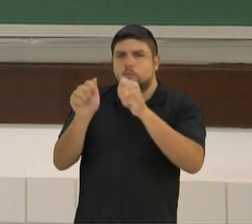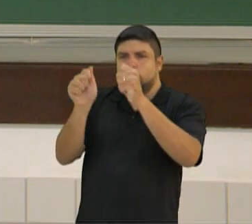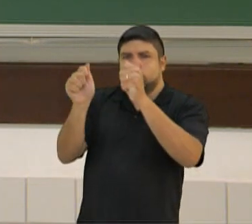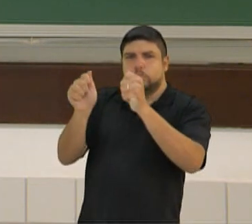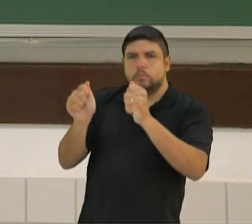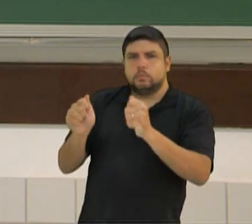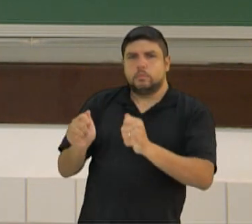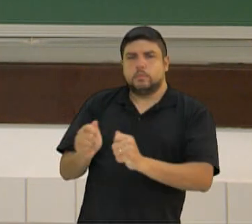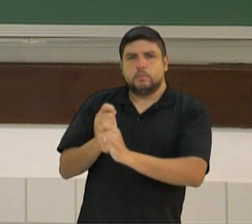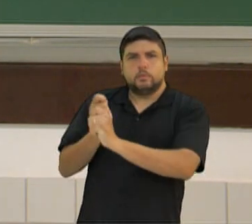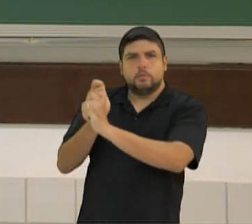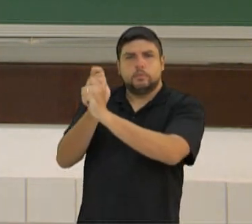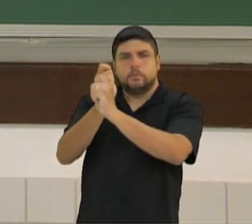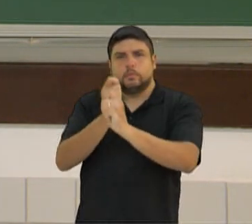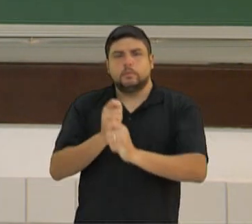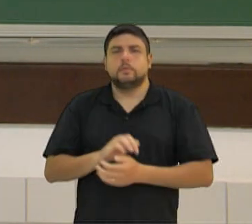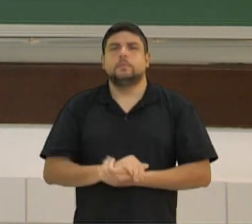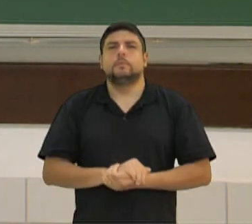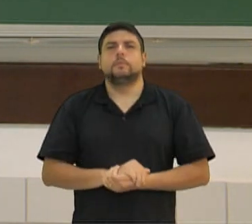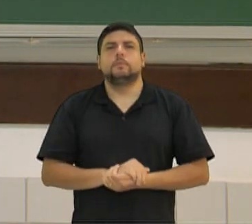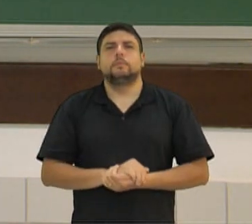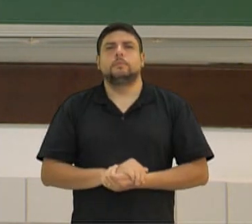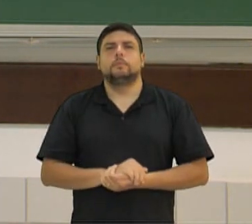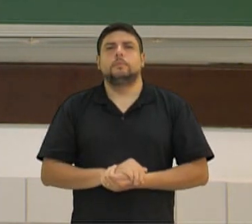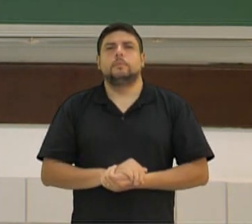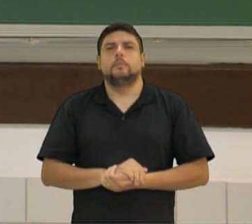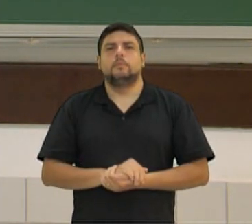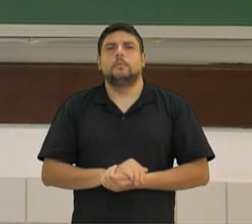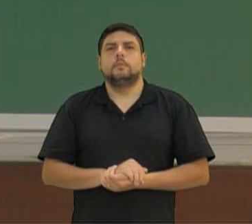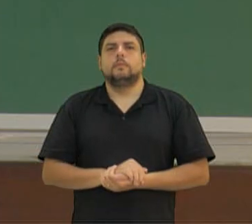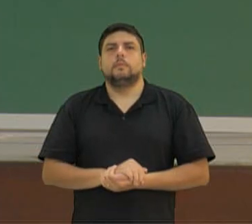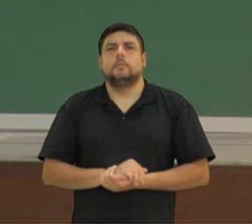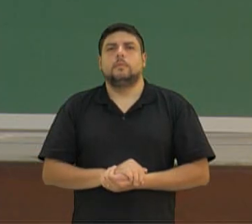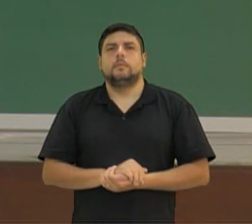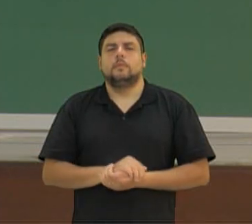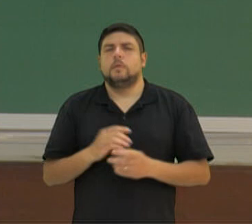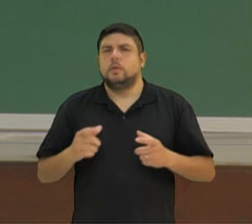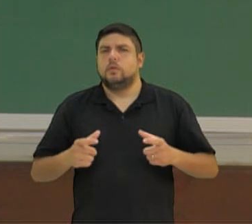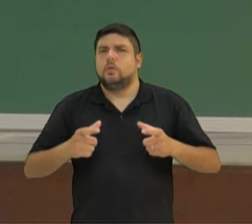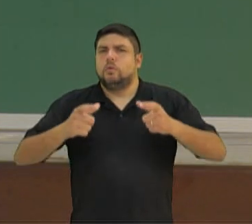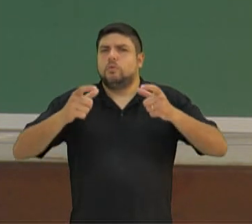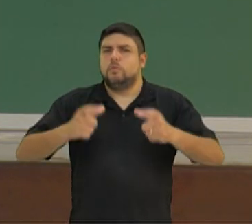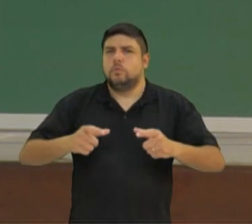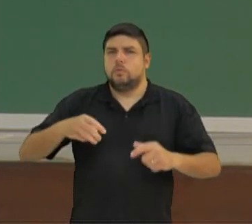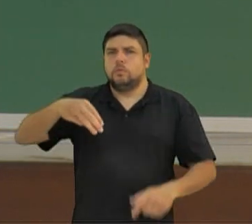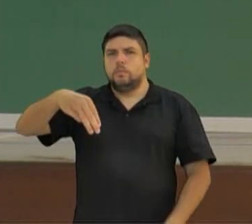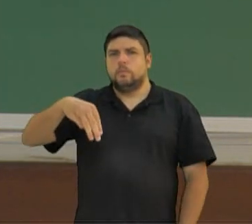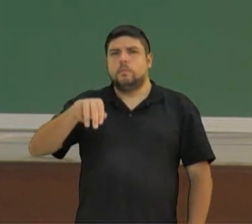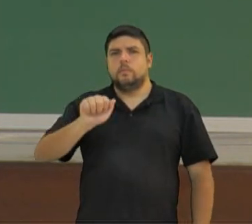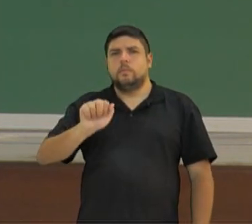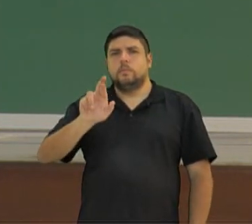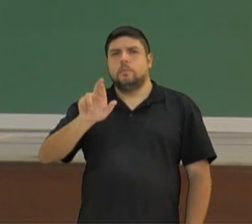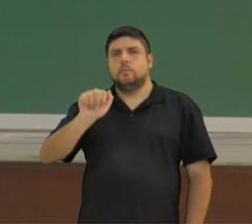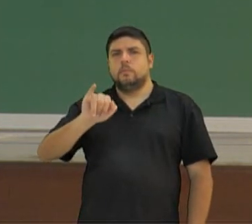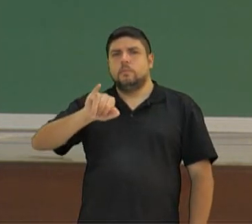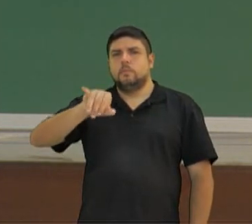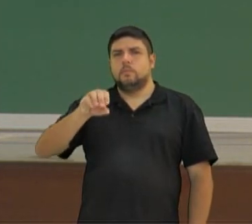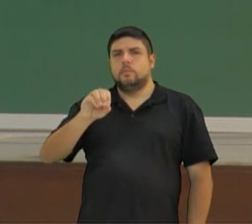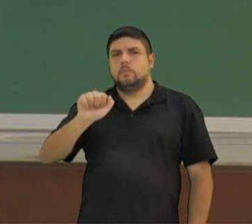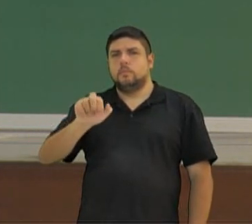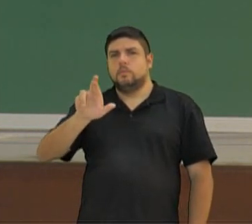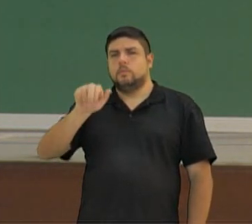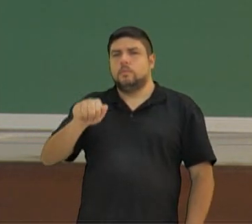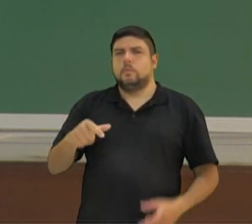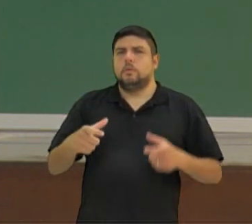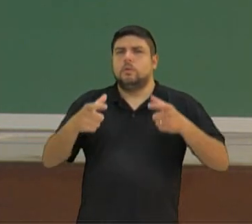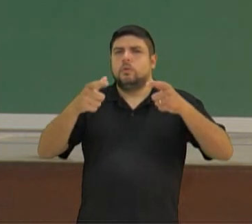Brasil, então ela fica localizada, a arte marajoara, o povo marajoara, fica